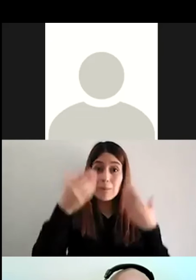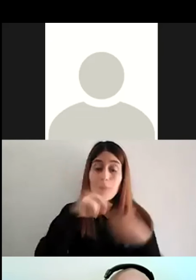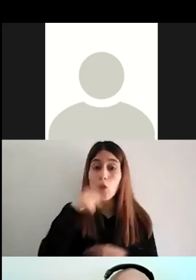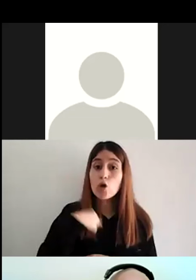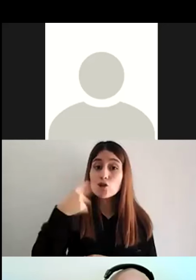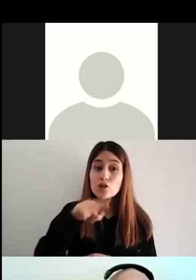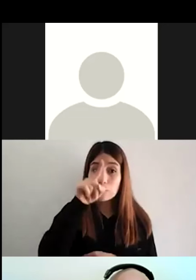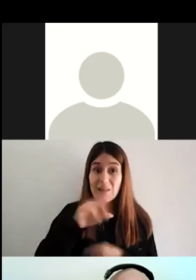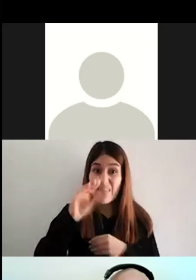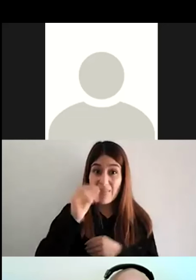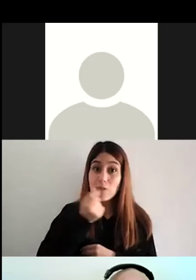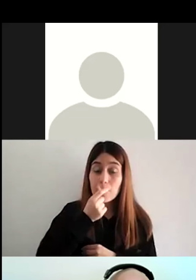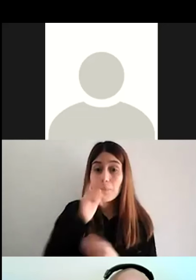serem